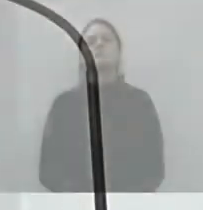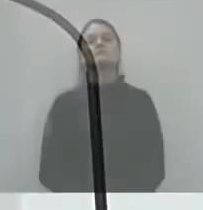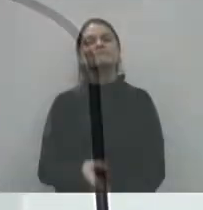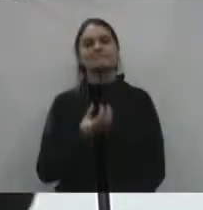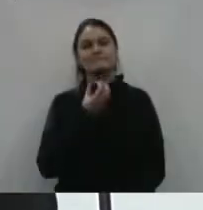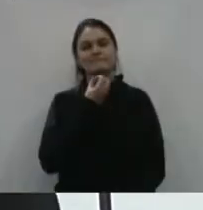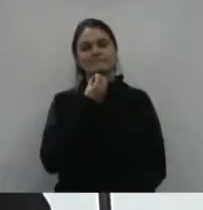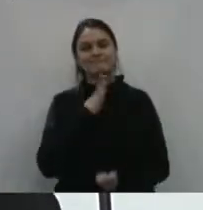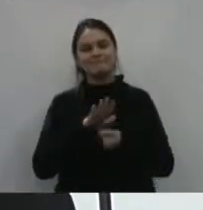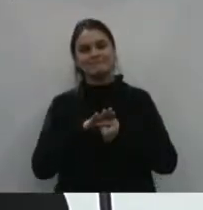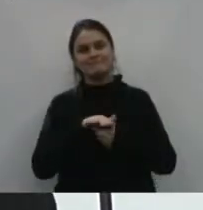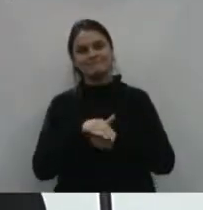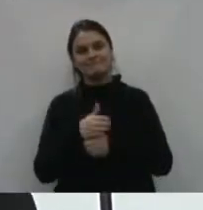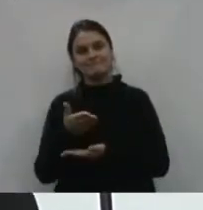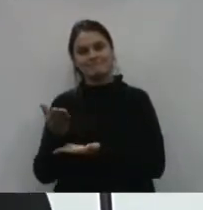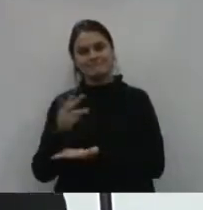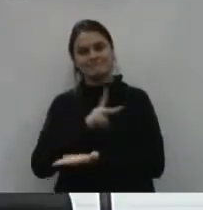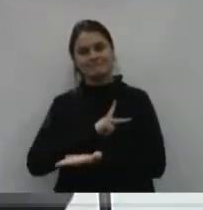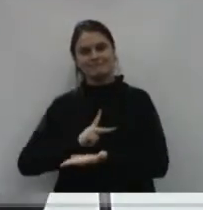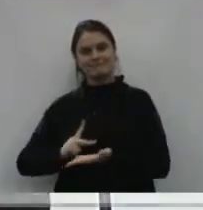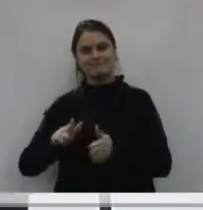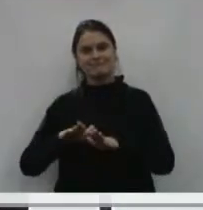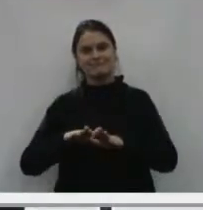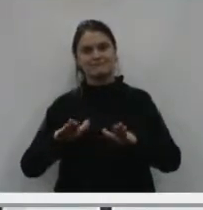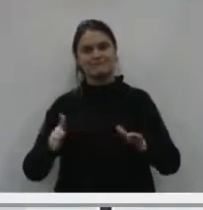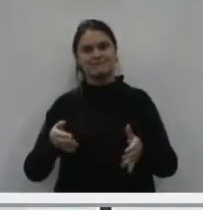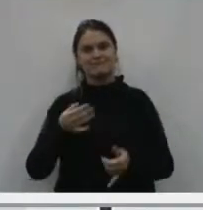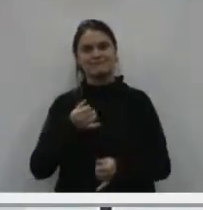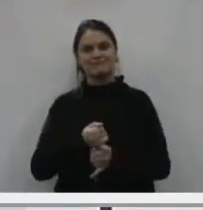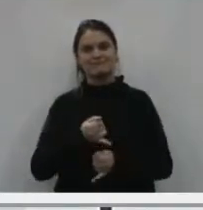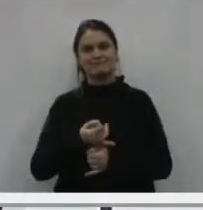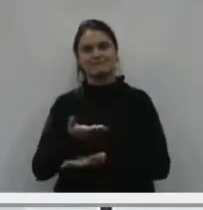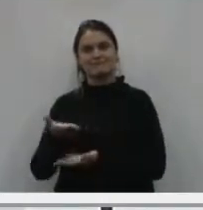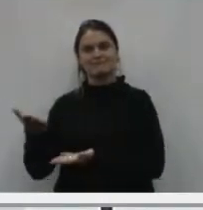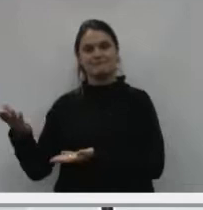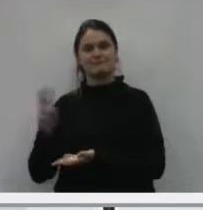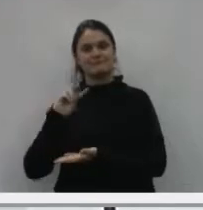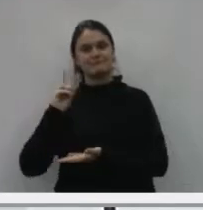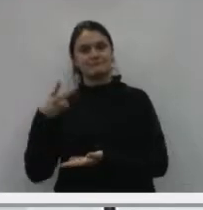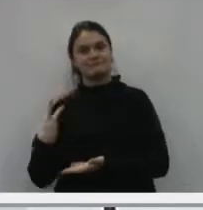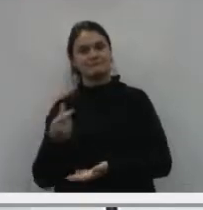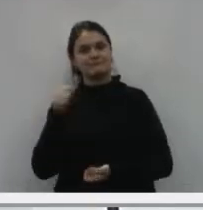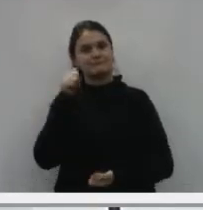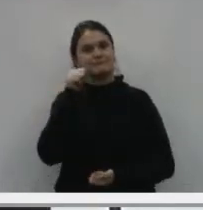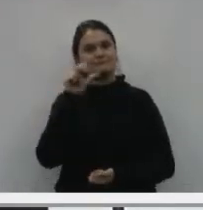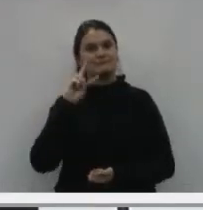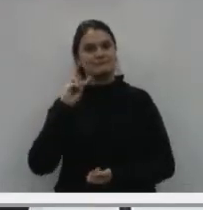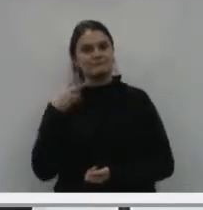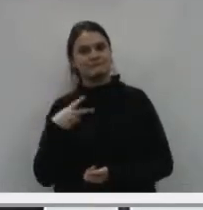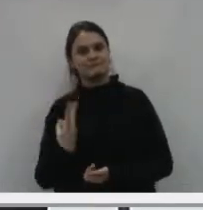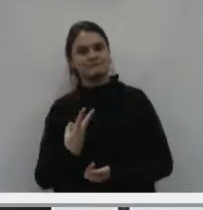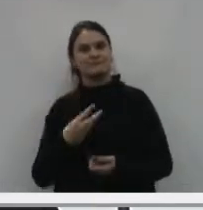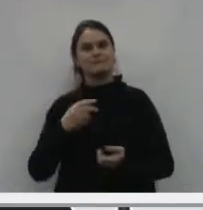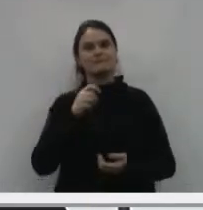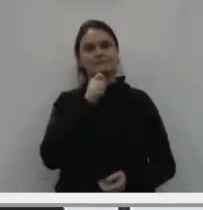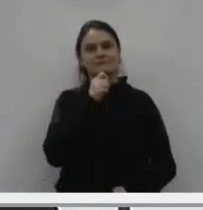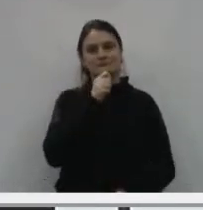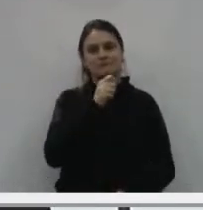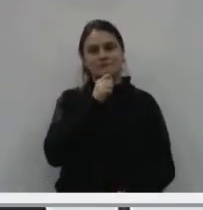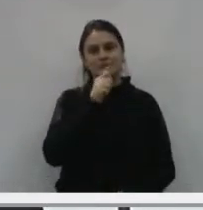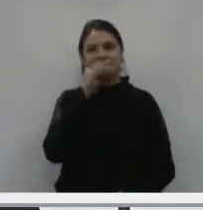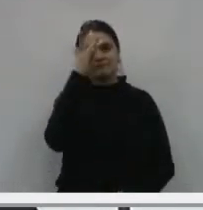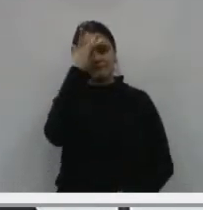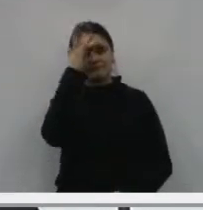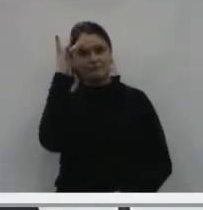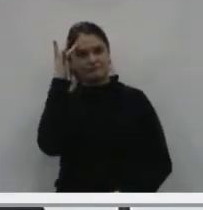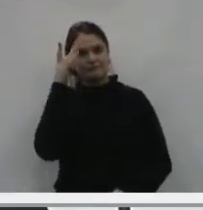boa noite senhor presidente da mesa diretora colegas vereadores vereadoras imprensa